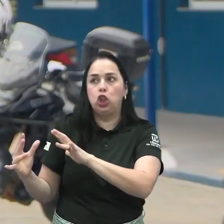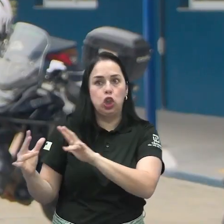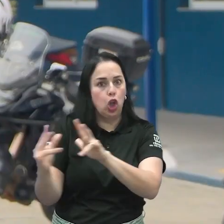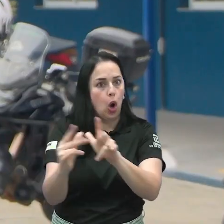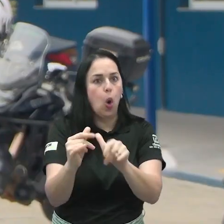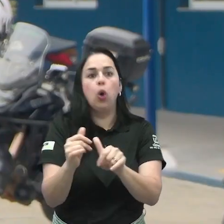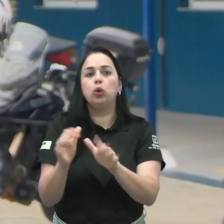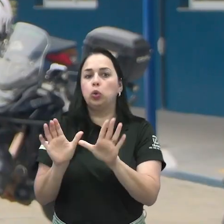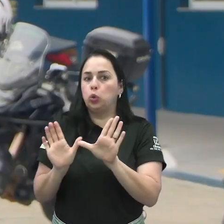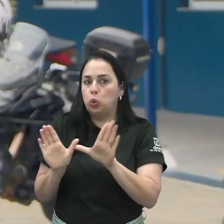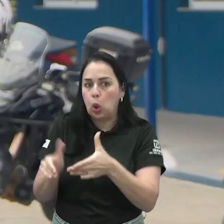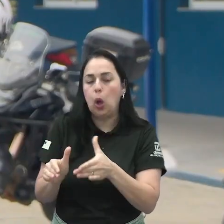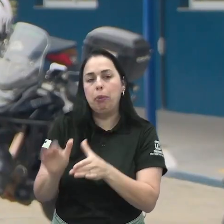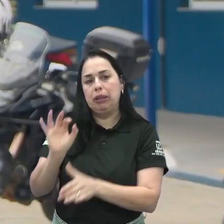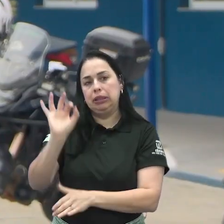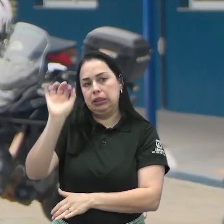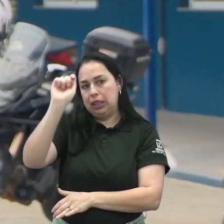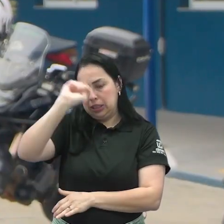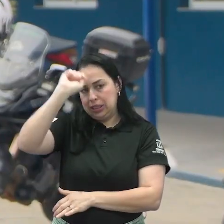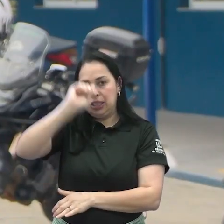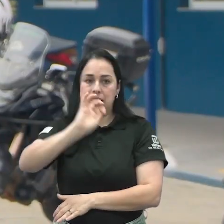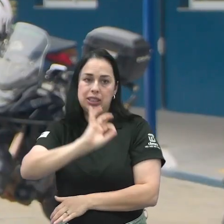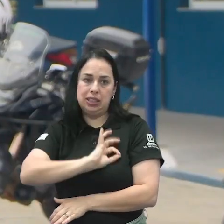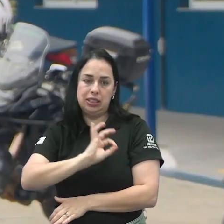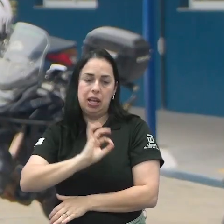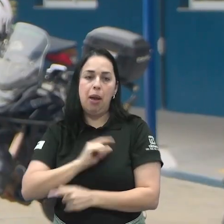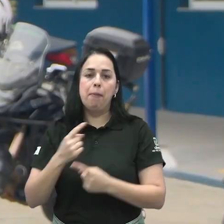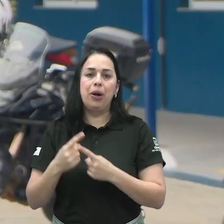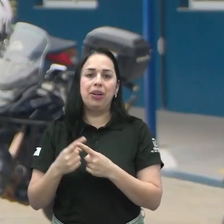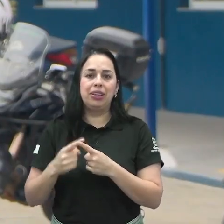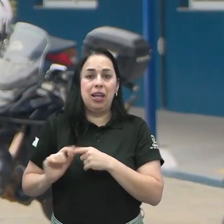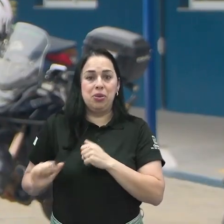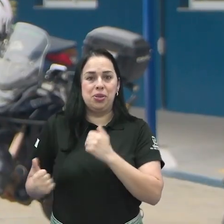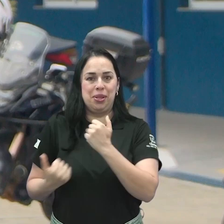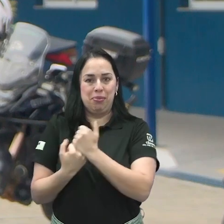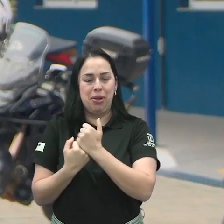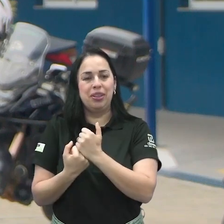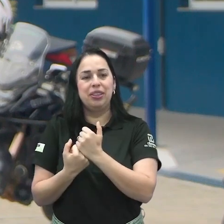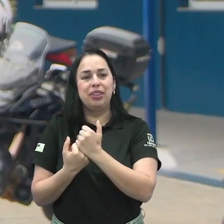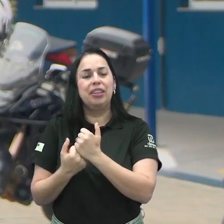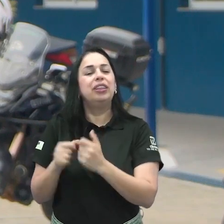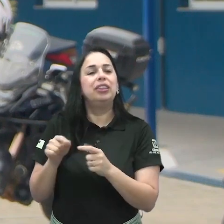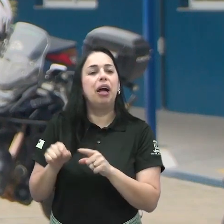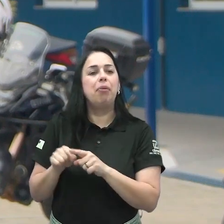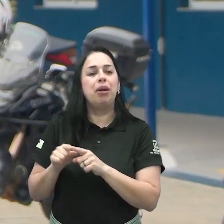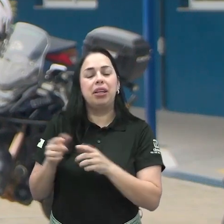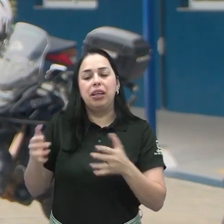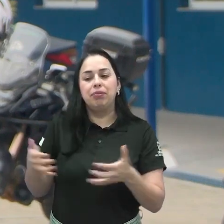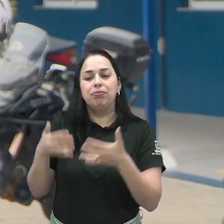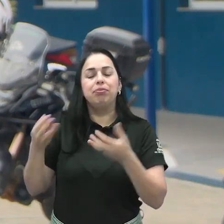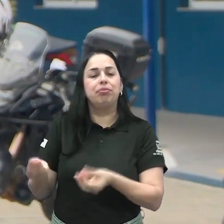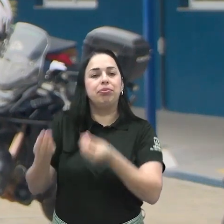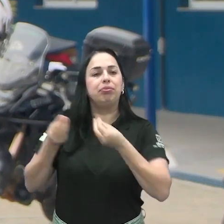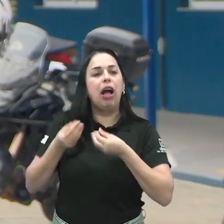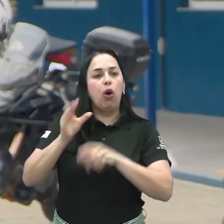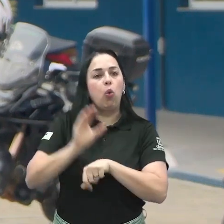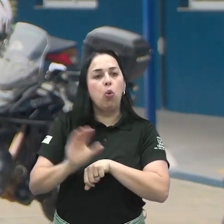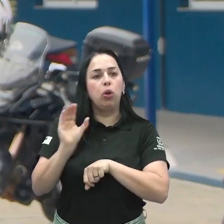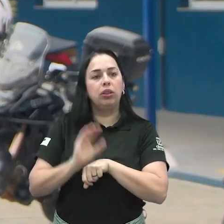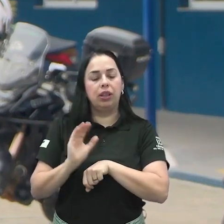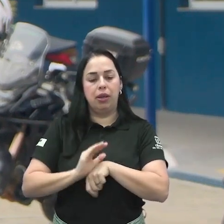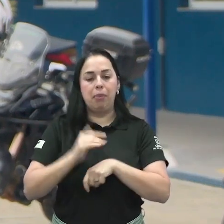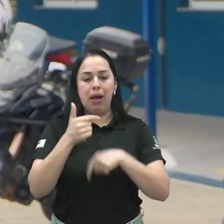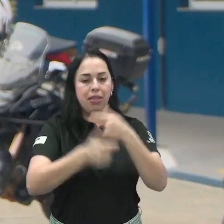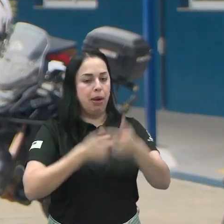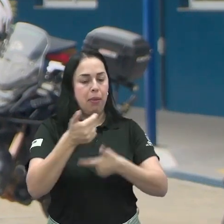todo o nosso efetivo, até porque nós temos o suporte aqui que busca sempre capacitar o efetivo de forma que a gente consiga prestar